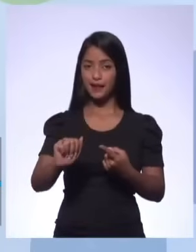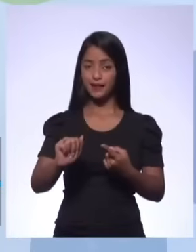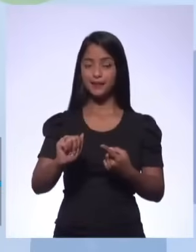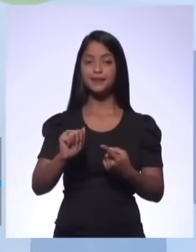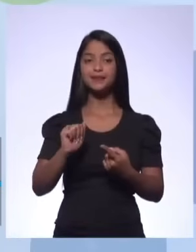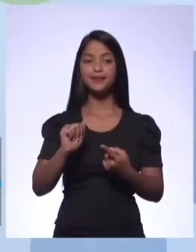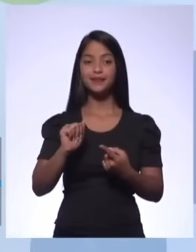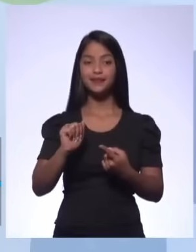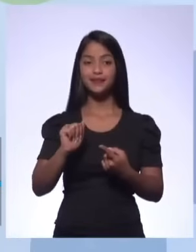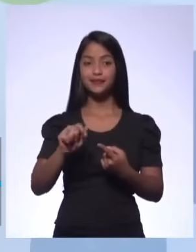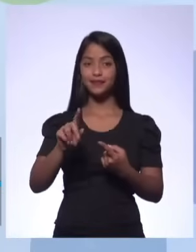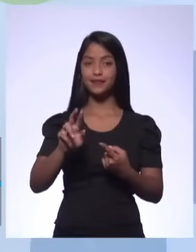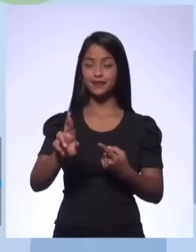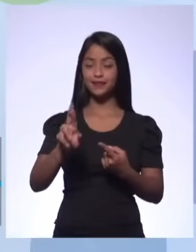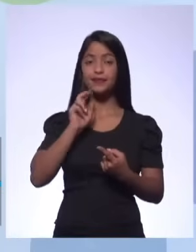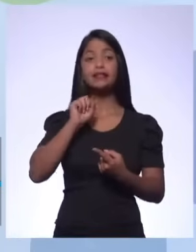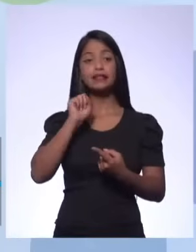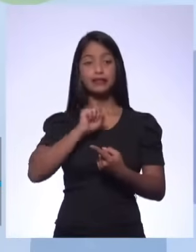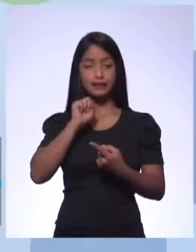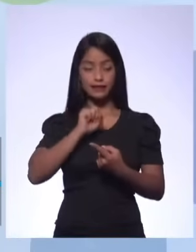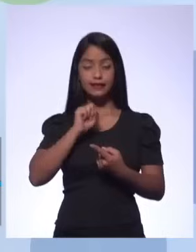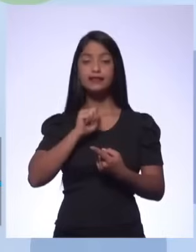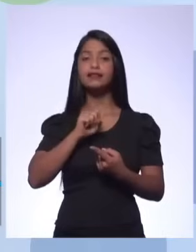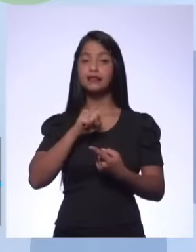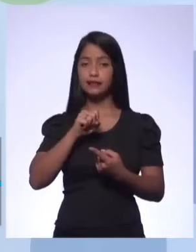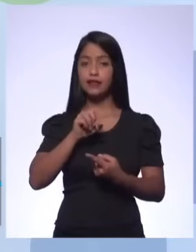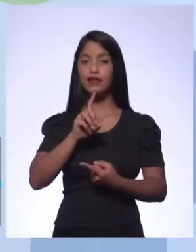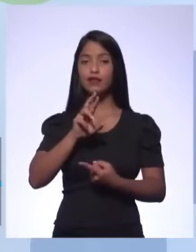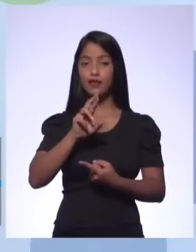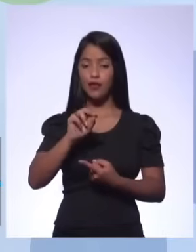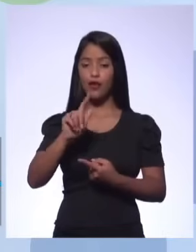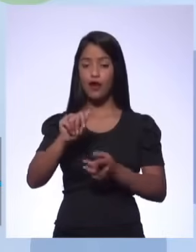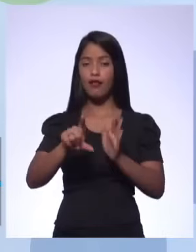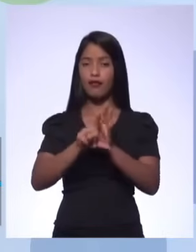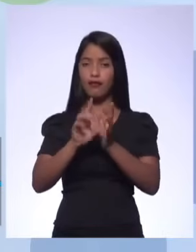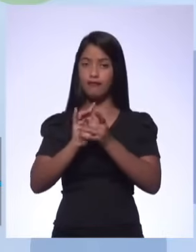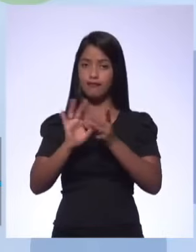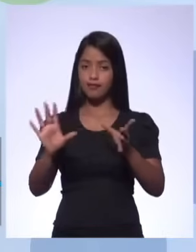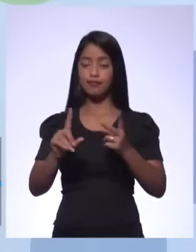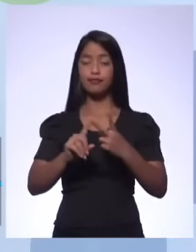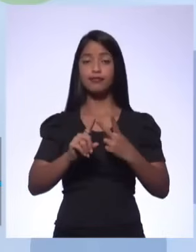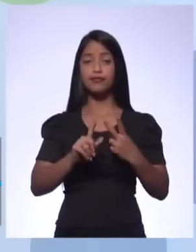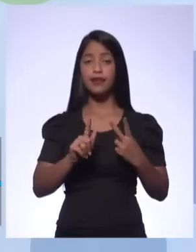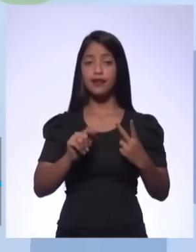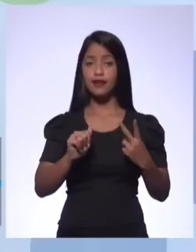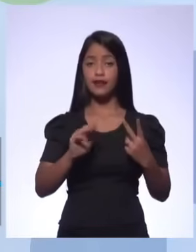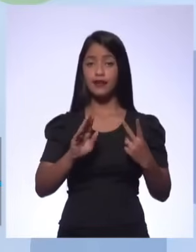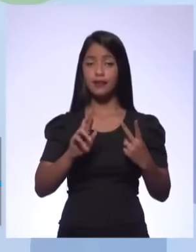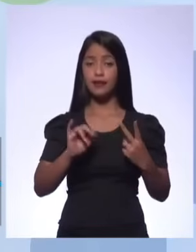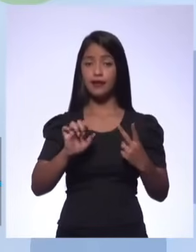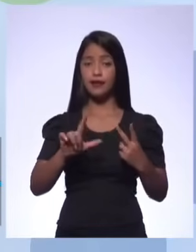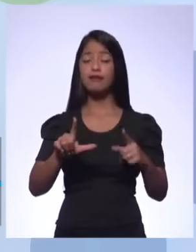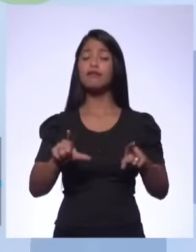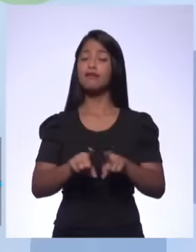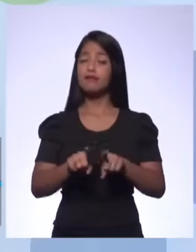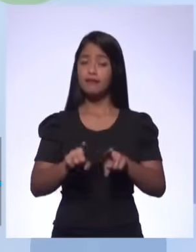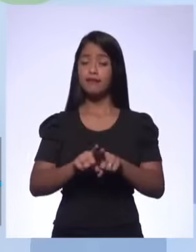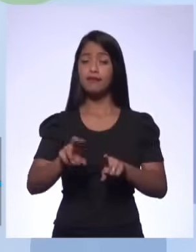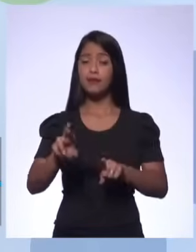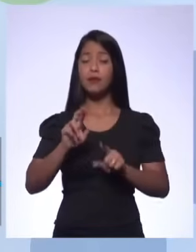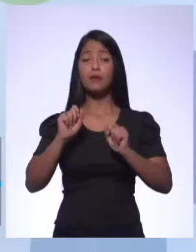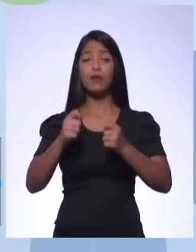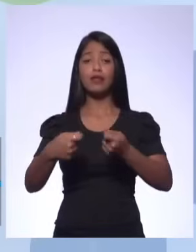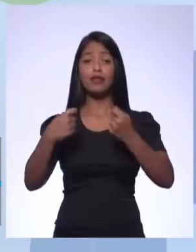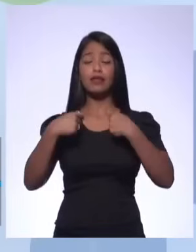que falou que é uma droga lícita. Professor Gabriel também está aqui, ó. Sim, pois pode gerar